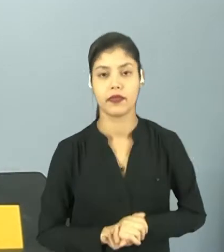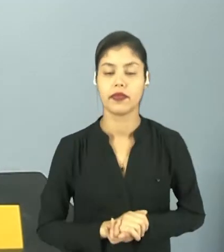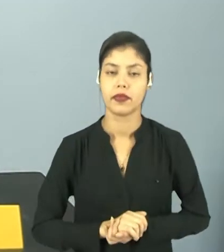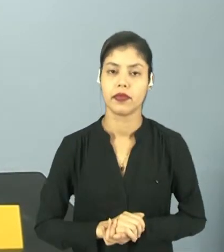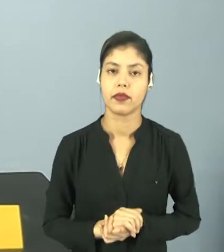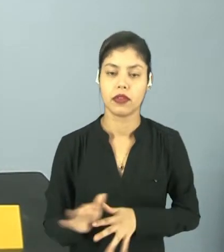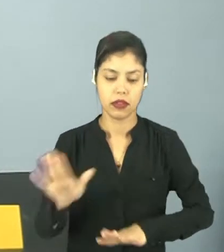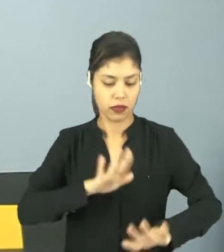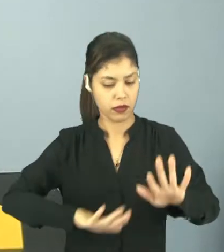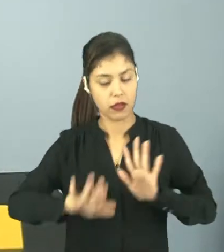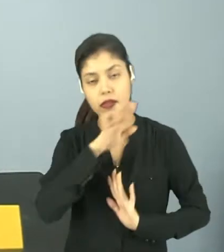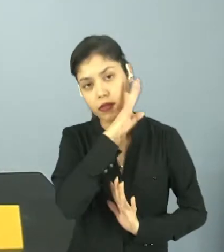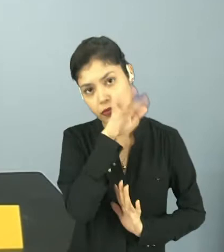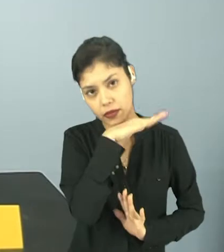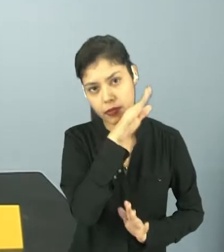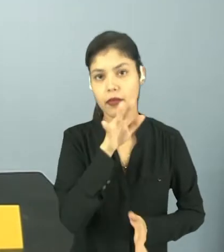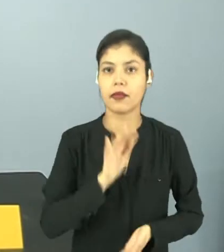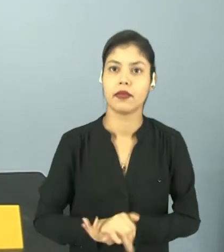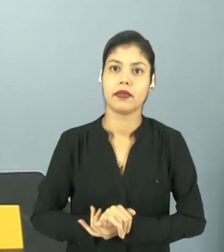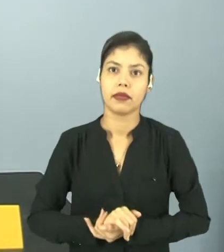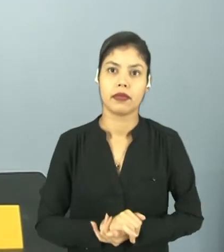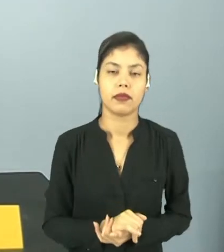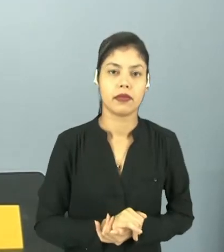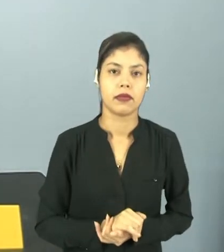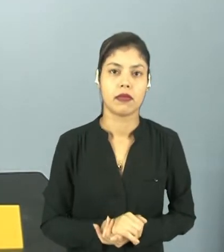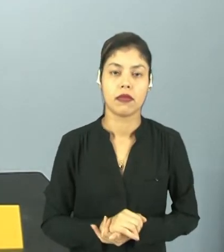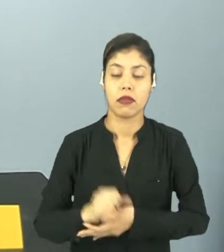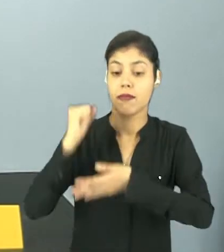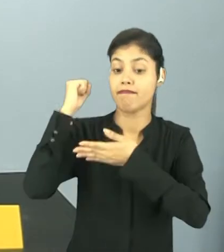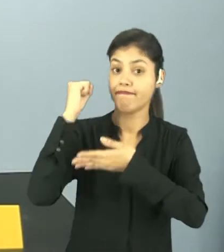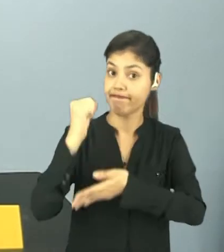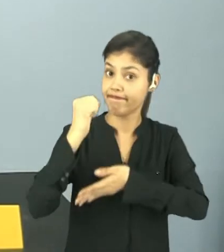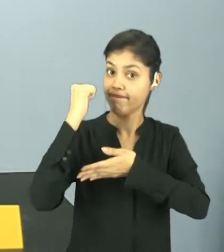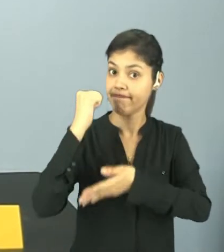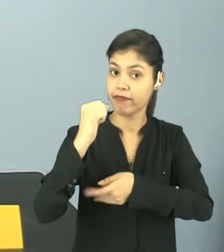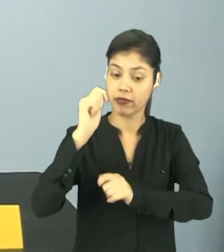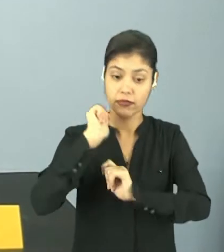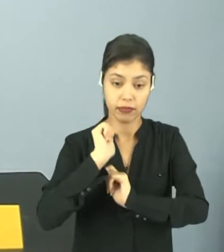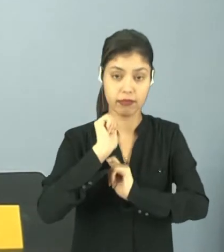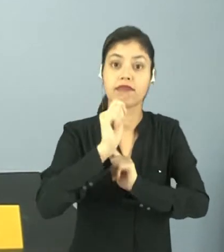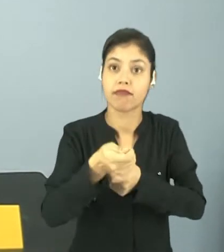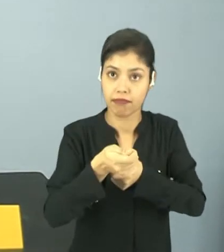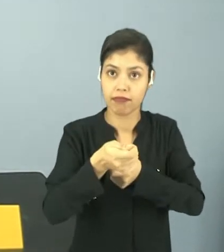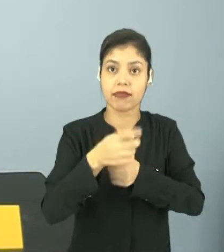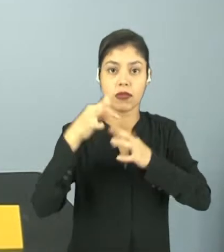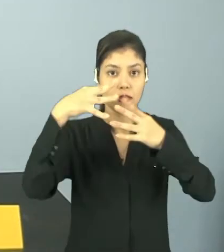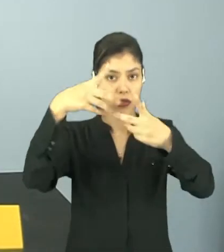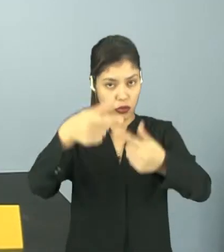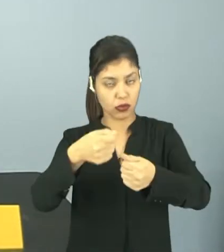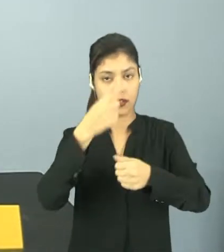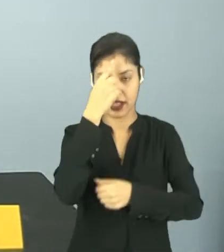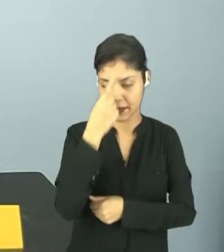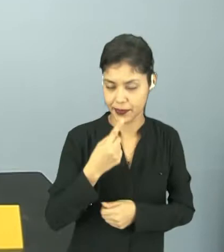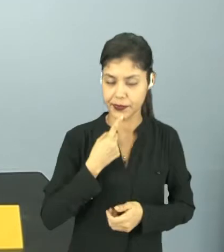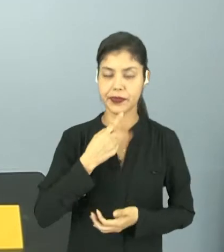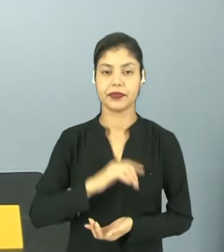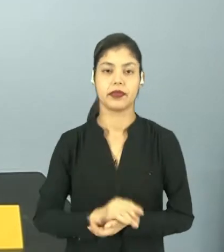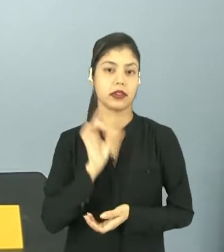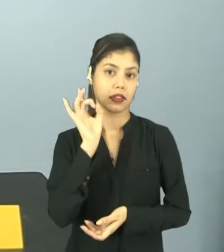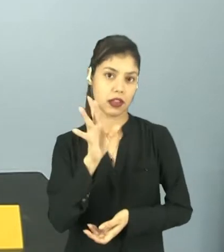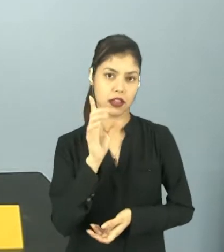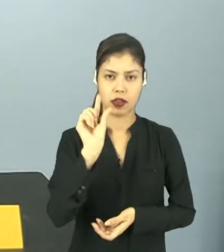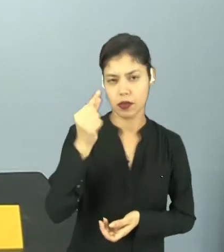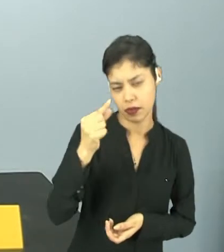Aqui cuidando dos animais, caça, pesca, nós vemos tudo isso nessa imagem. Só para